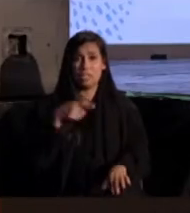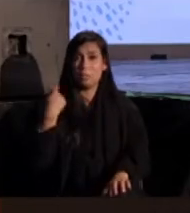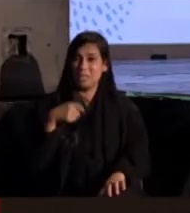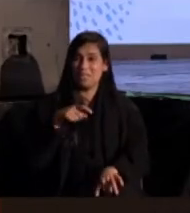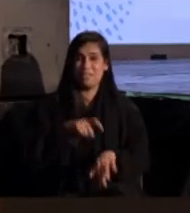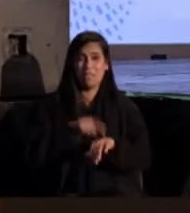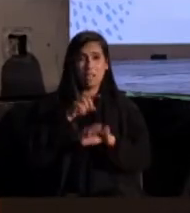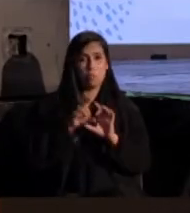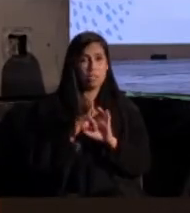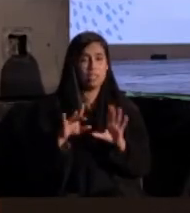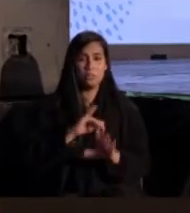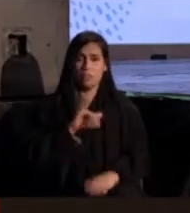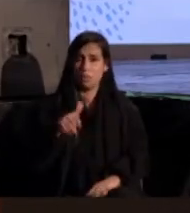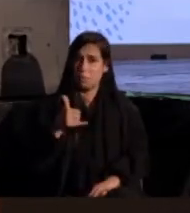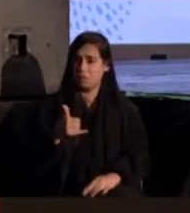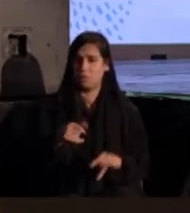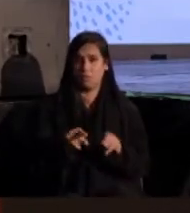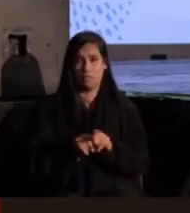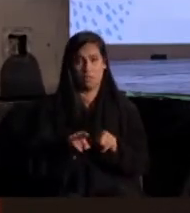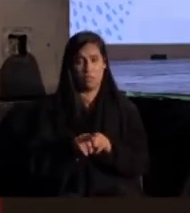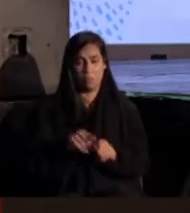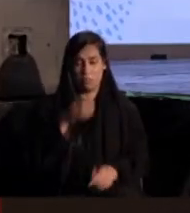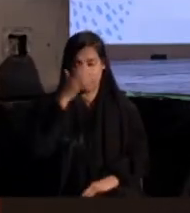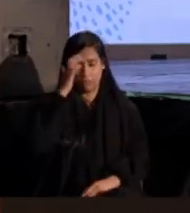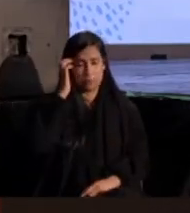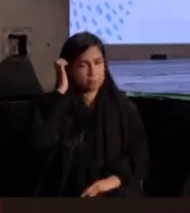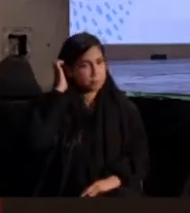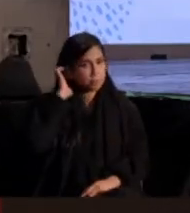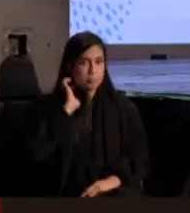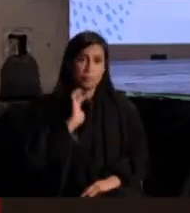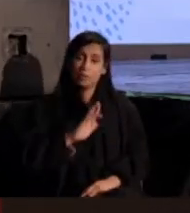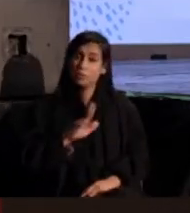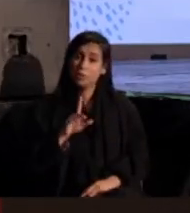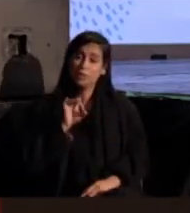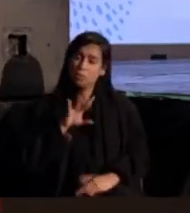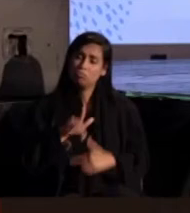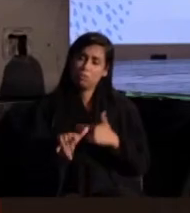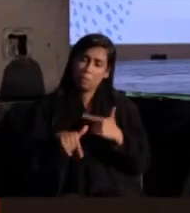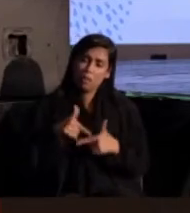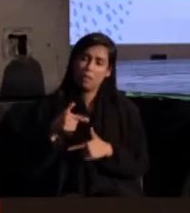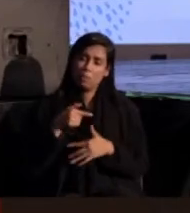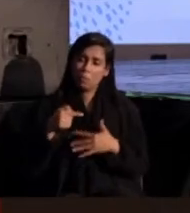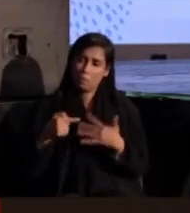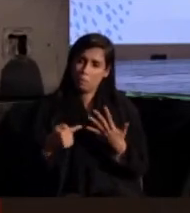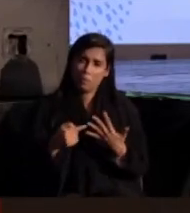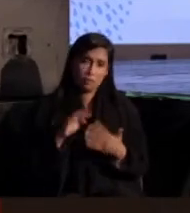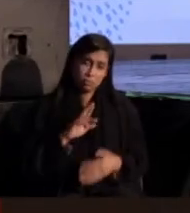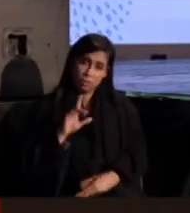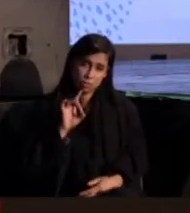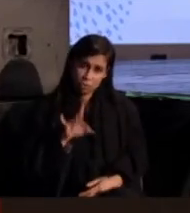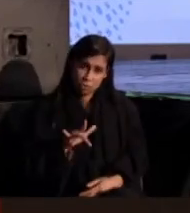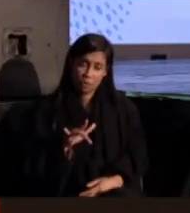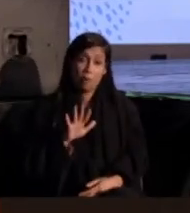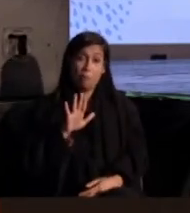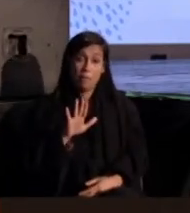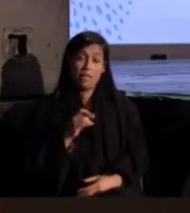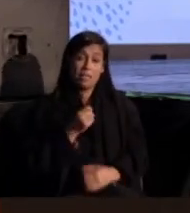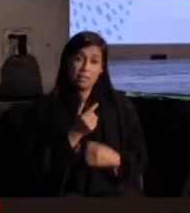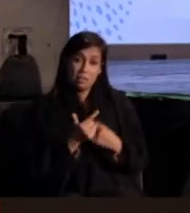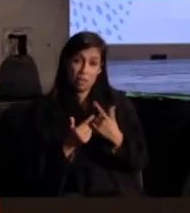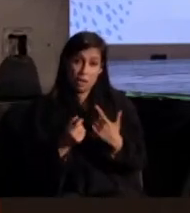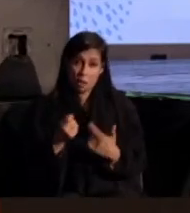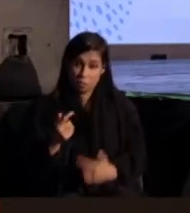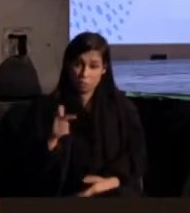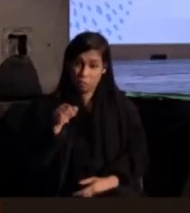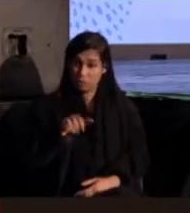livre e negócio, a negação do tempo livre, faz uma diferença. E aí, em algumas sociedades, era